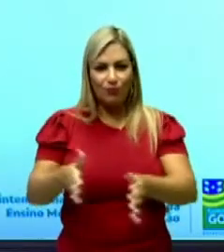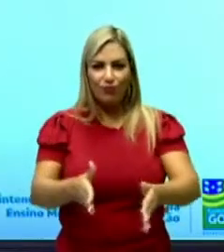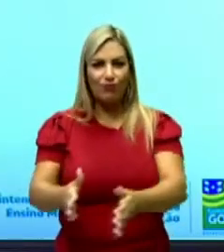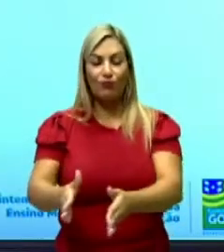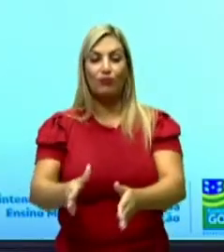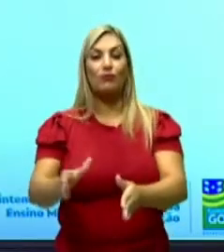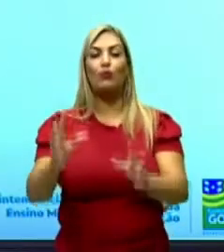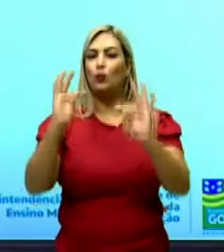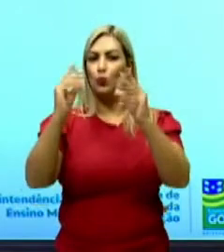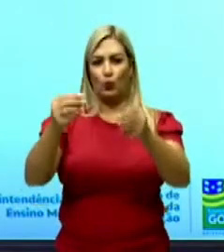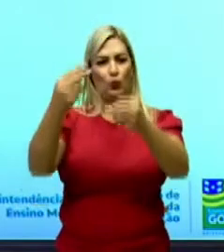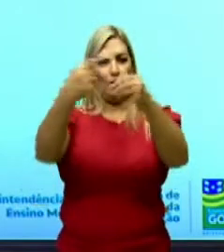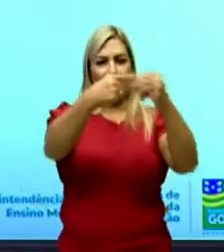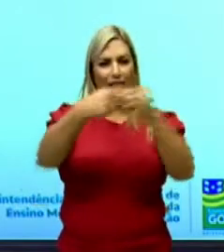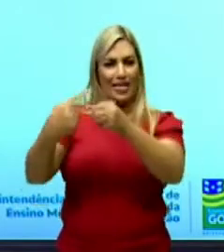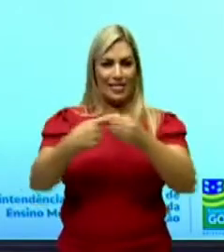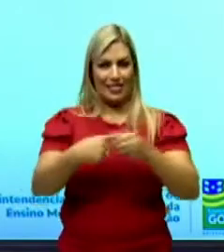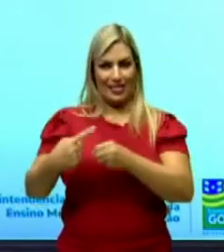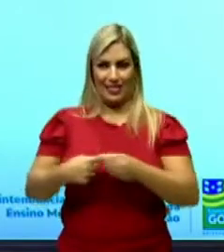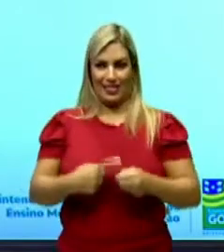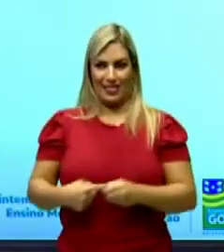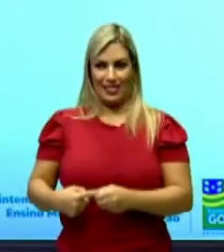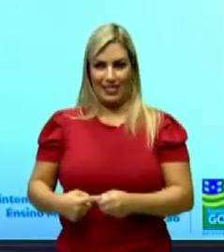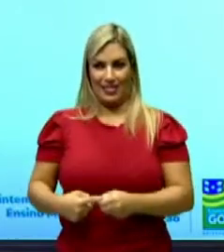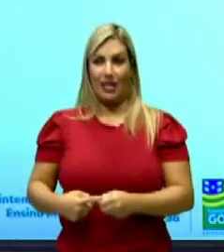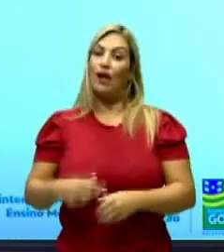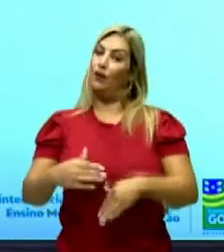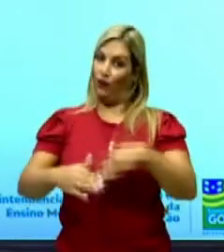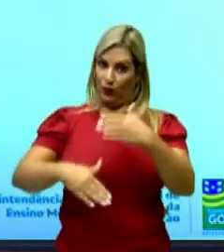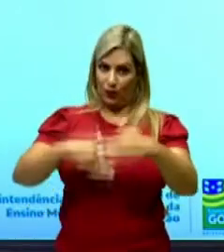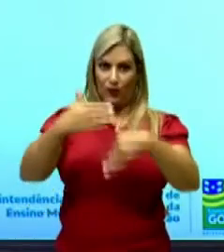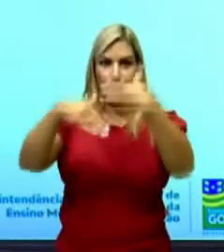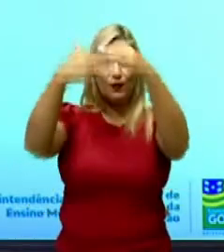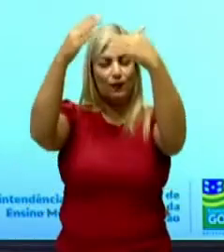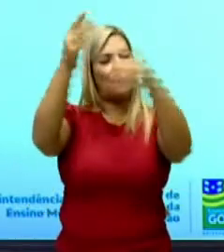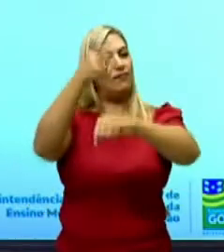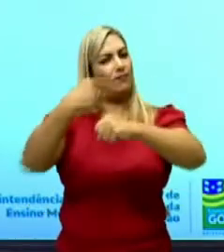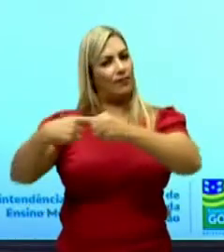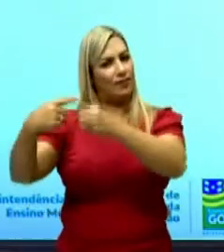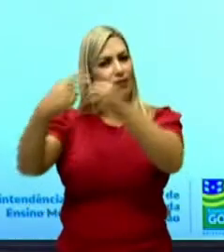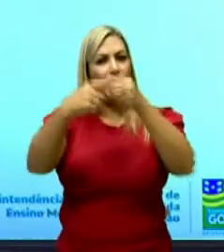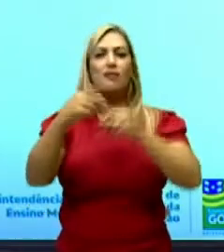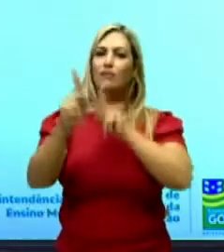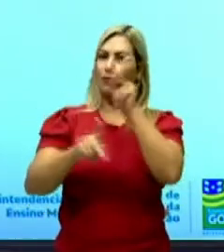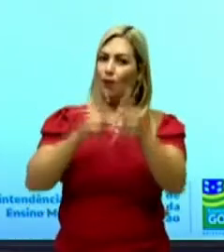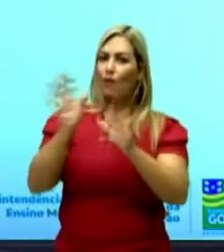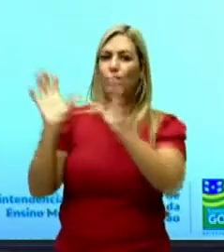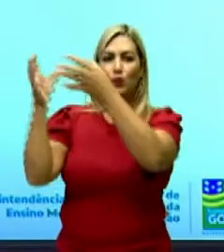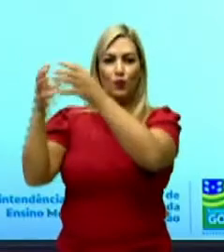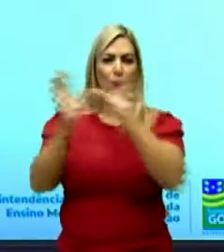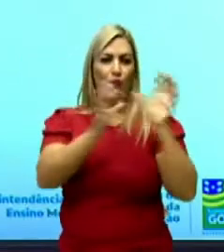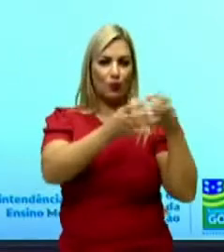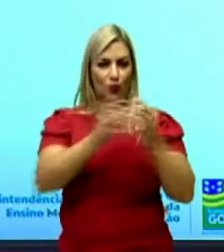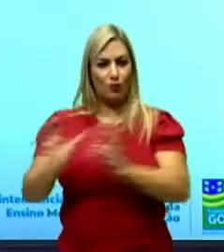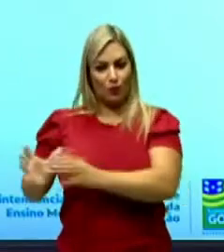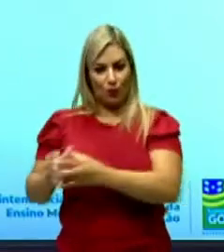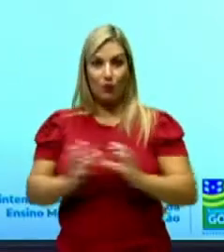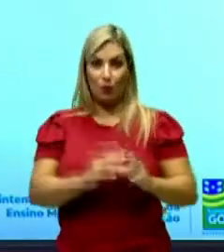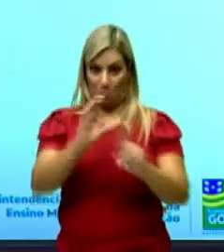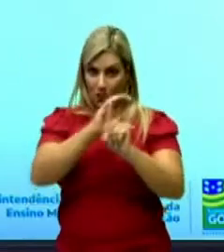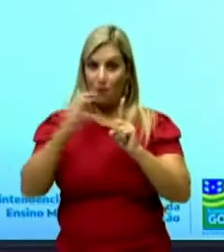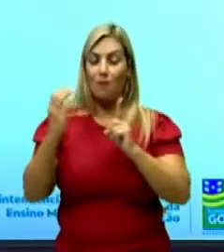e ao longo do rio nilo foi se desenvolvendo em inúmeras cidades povos grupos humanos e